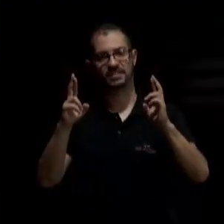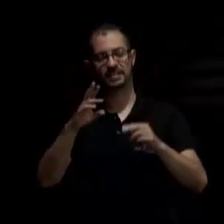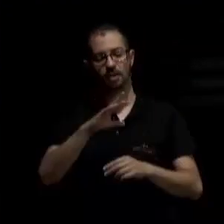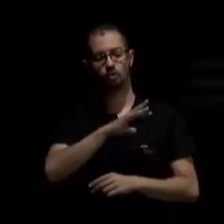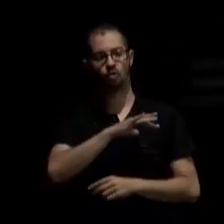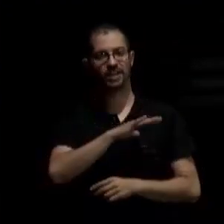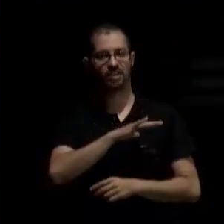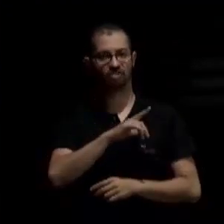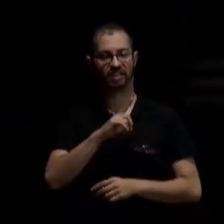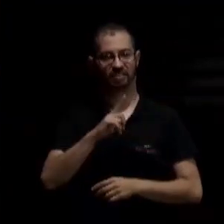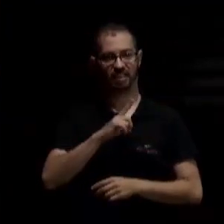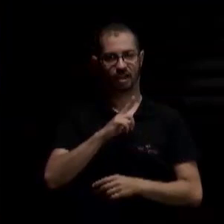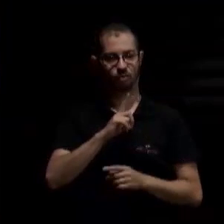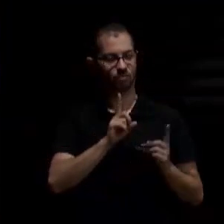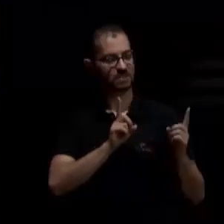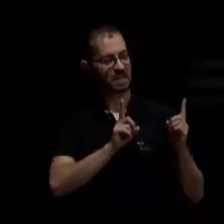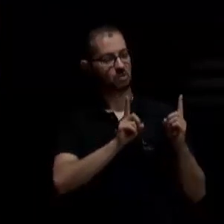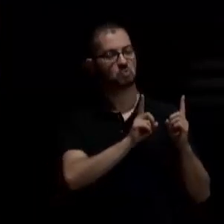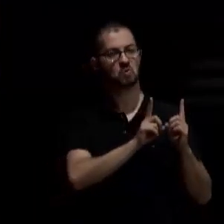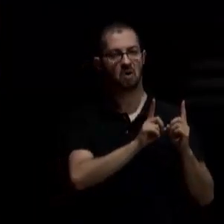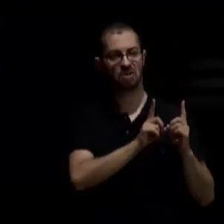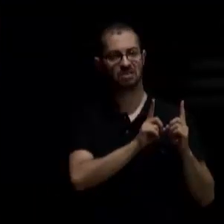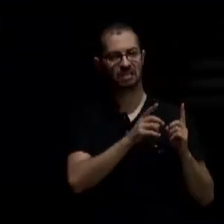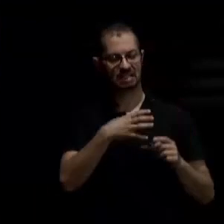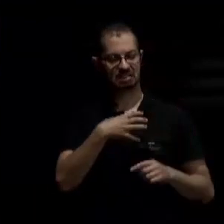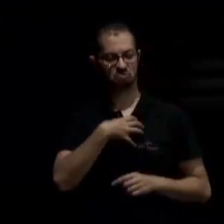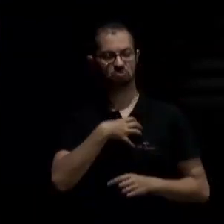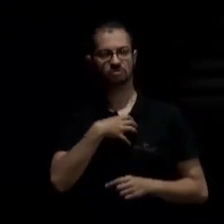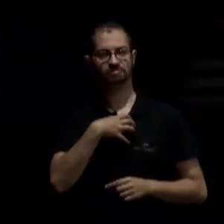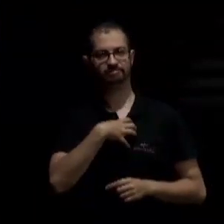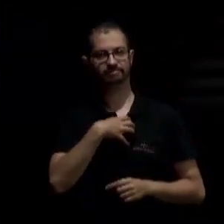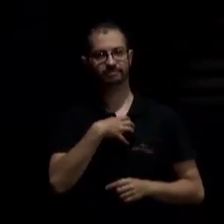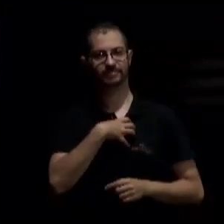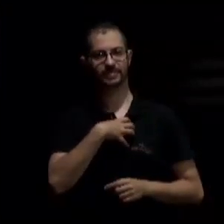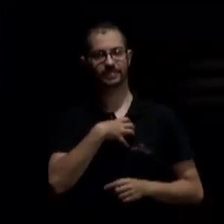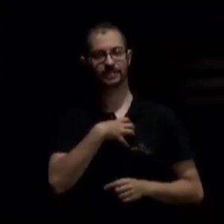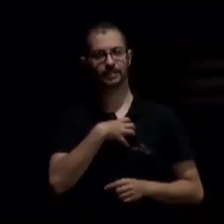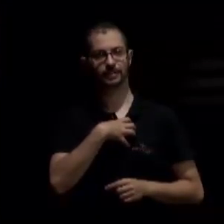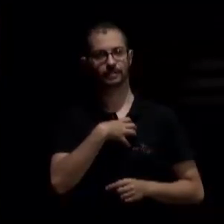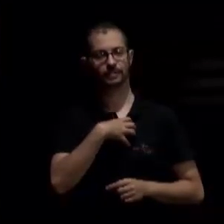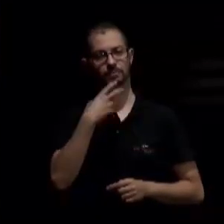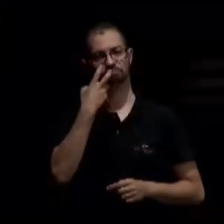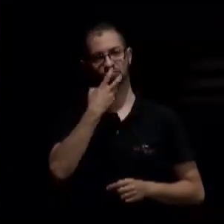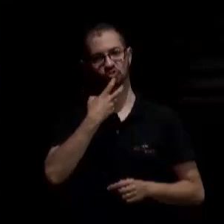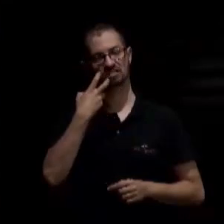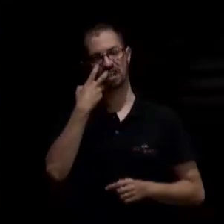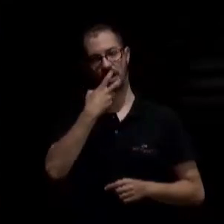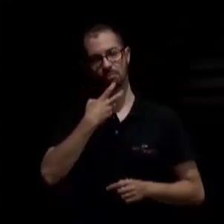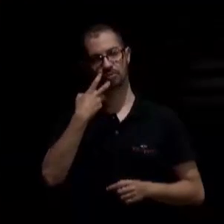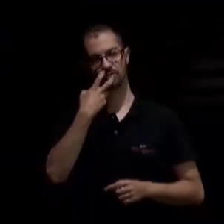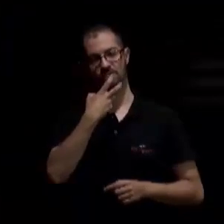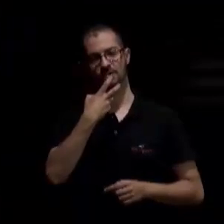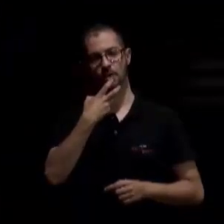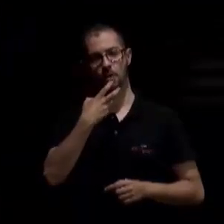se encosta nela, tem um gemido por entre os lábios, uma